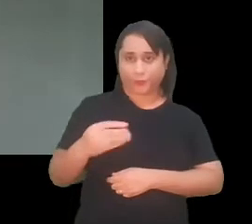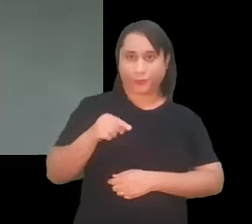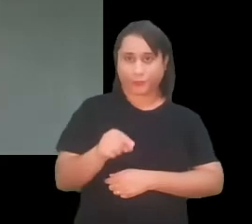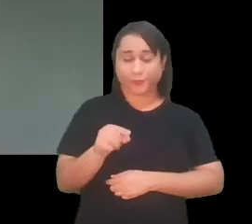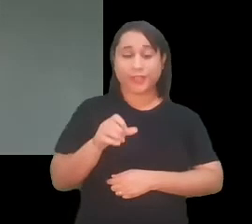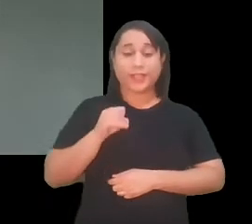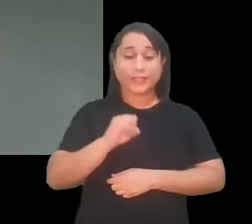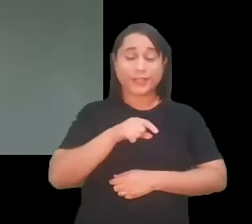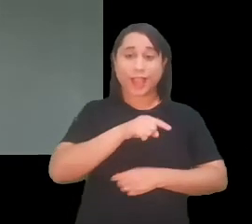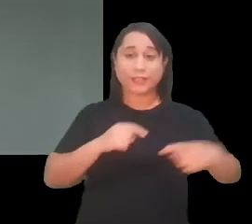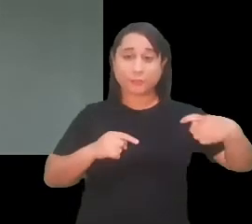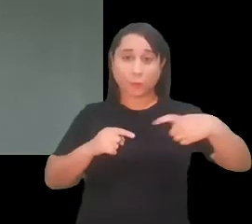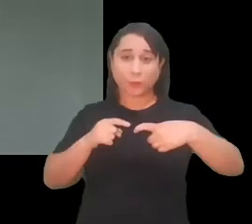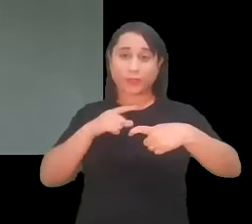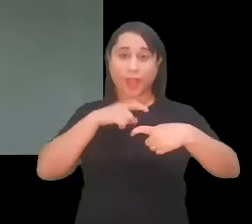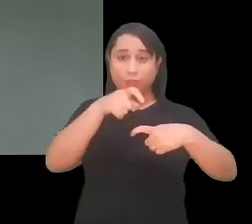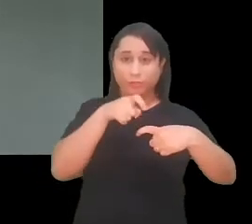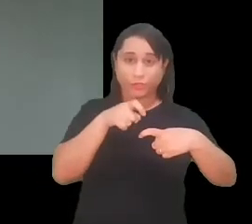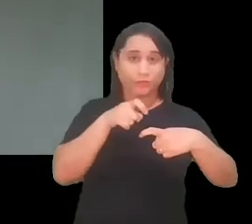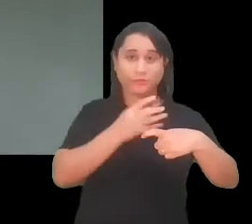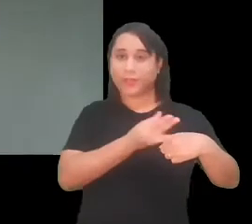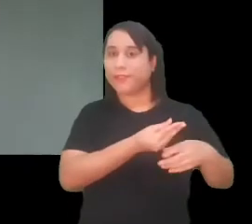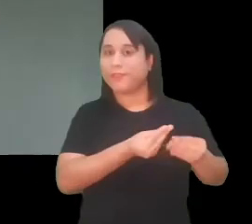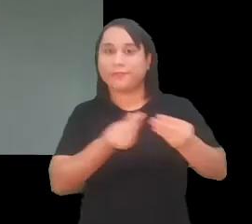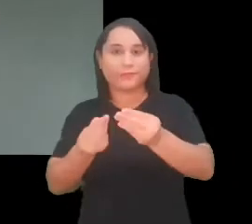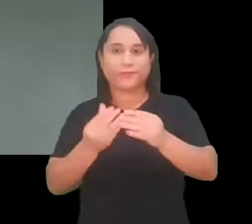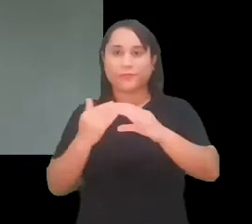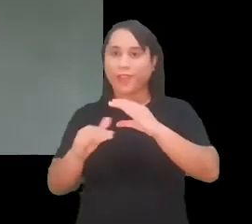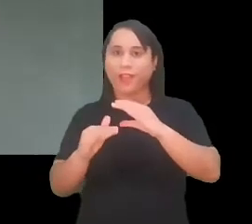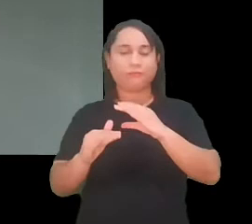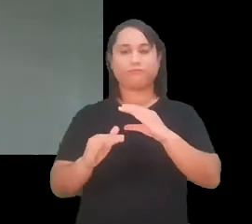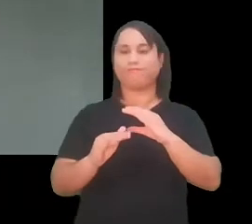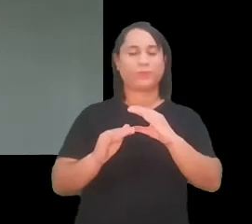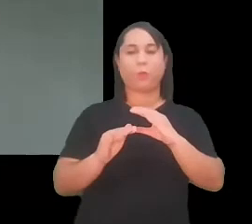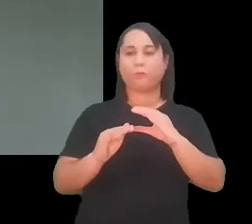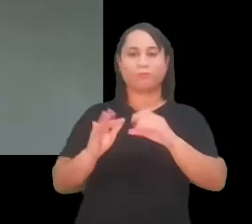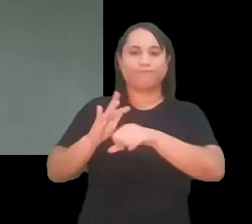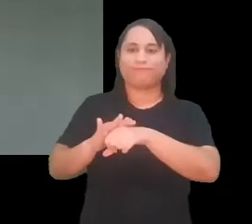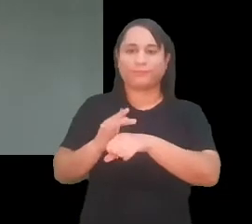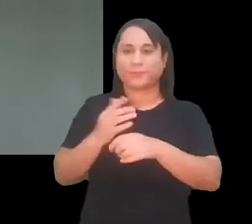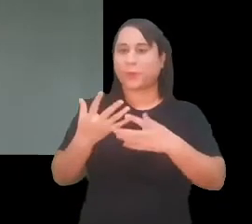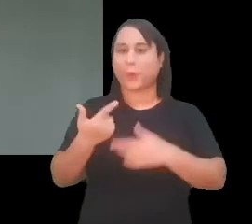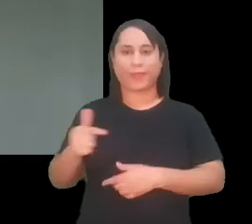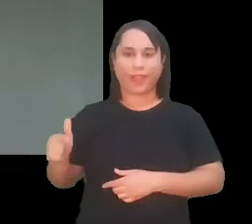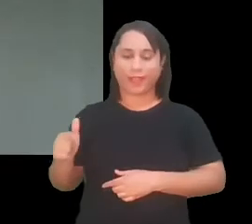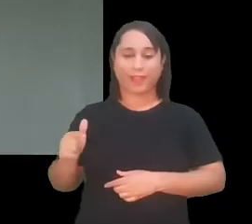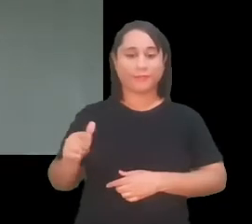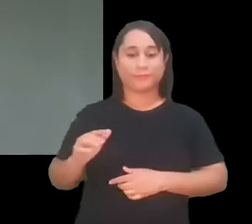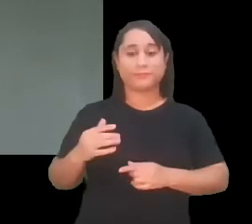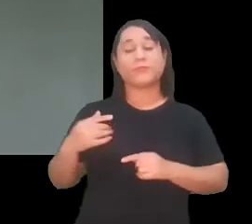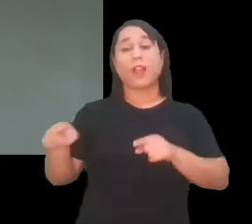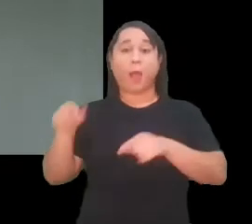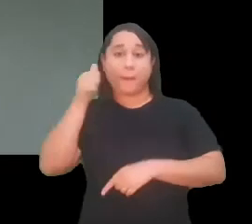tiver carregando o cromossomo X, ele não vai passar hipertricose ao descendente. Aliás, se ele mandar o cromossomo X,